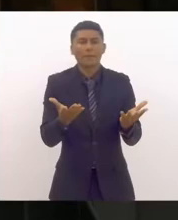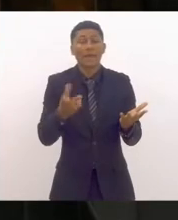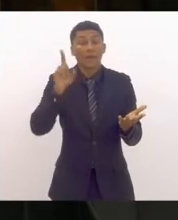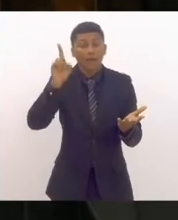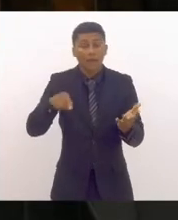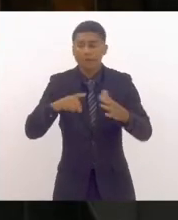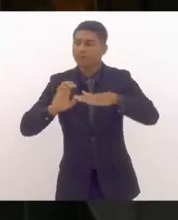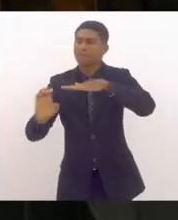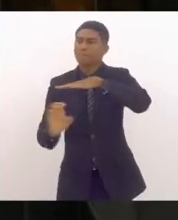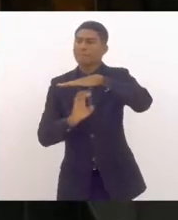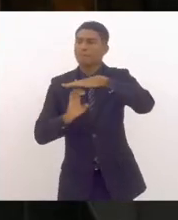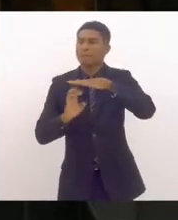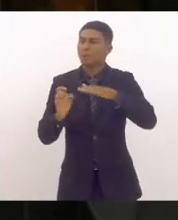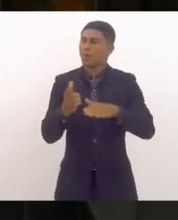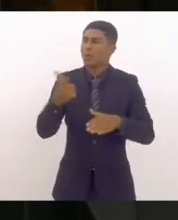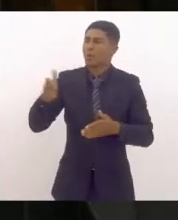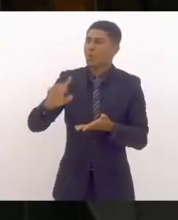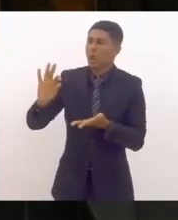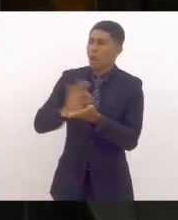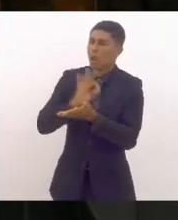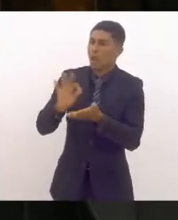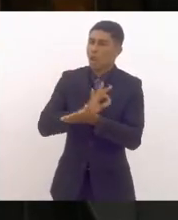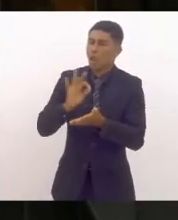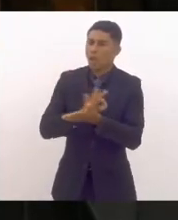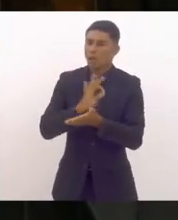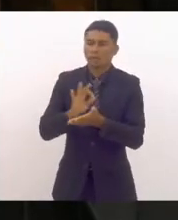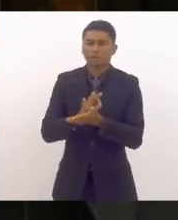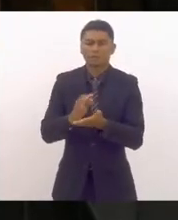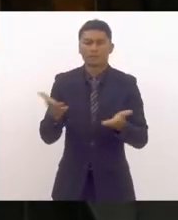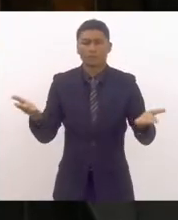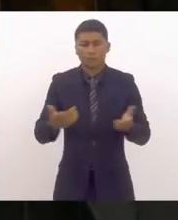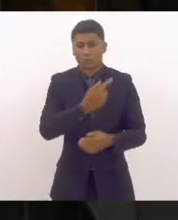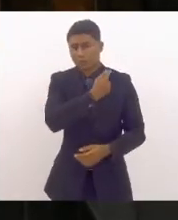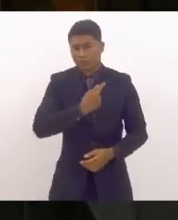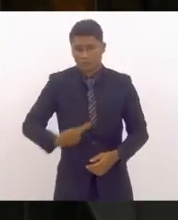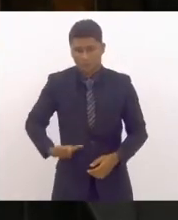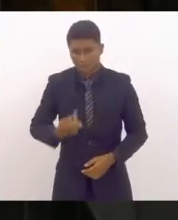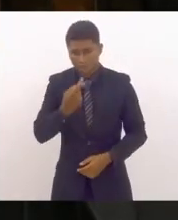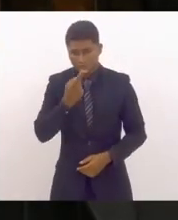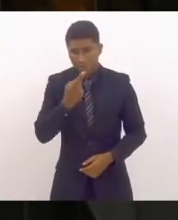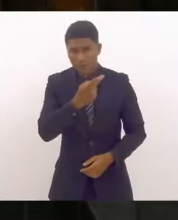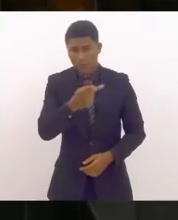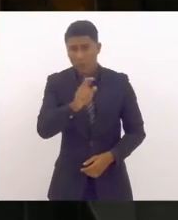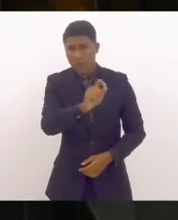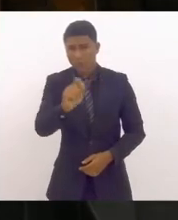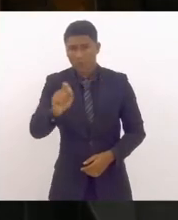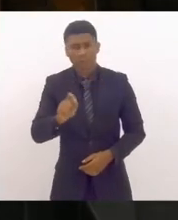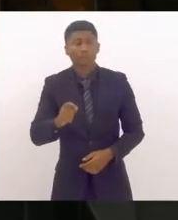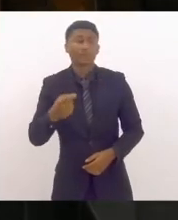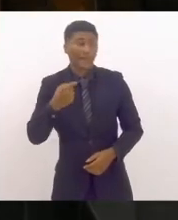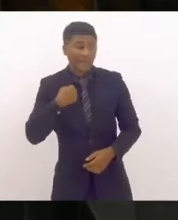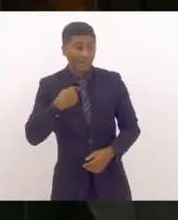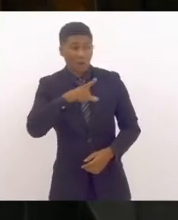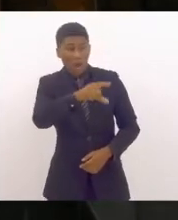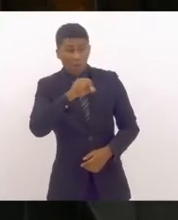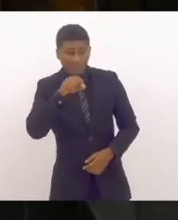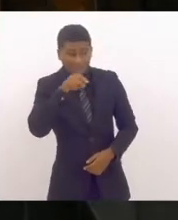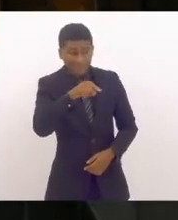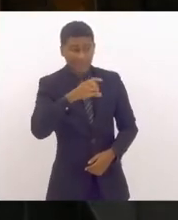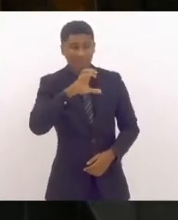e o que que o governador falou hoje no jornal Olha eu apelei para você perde